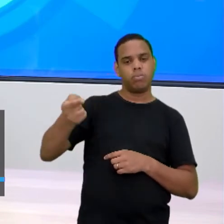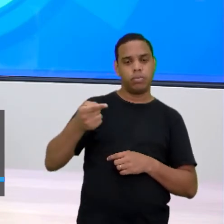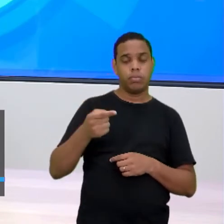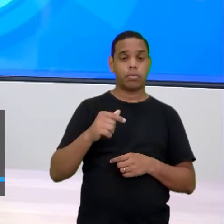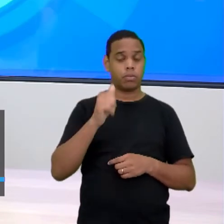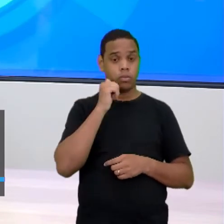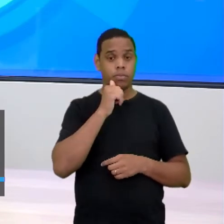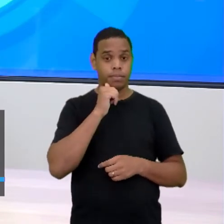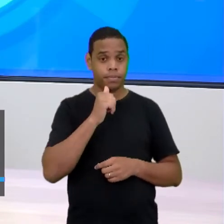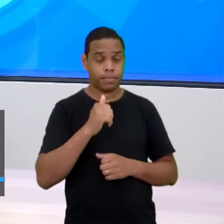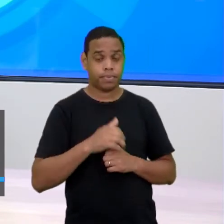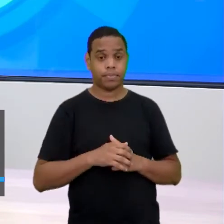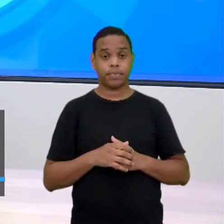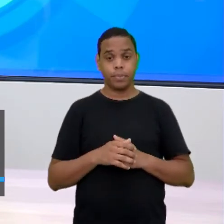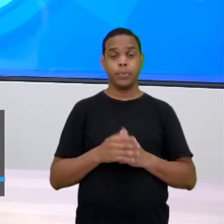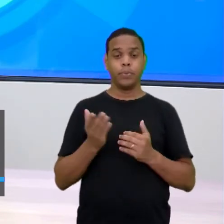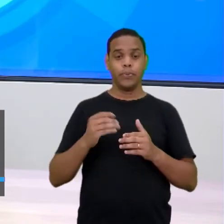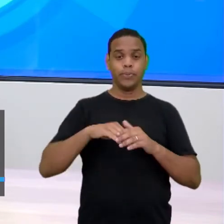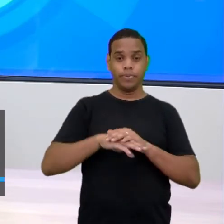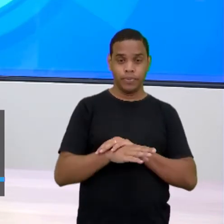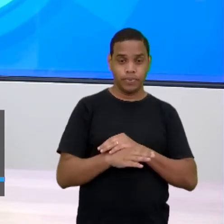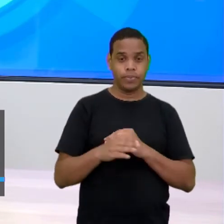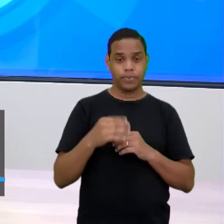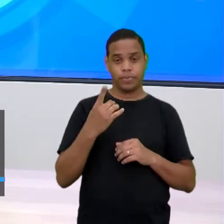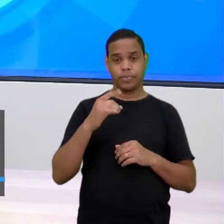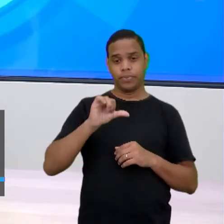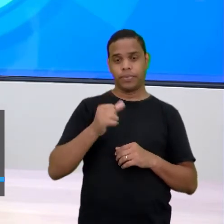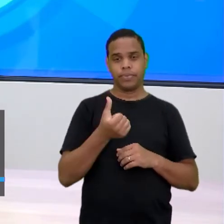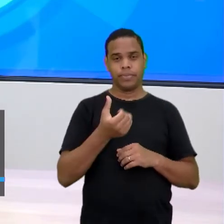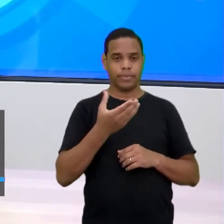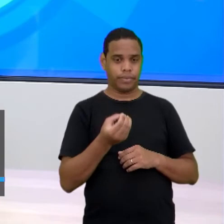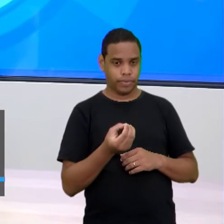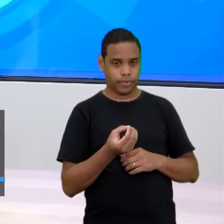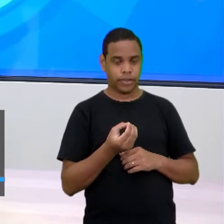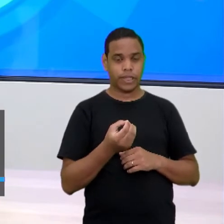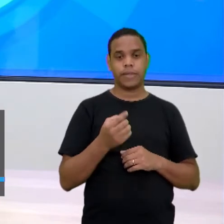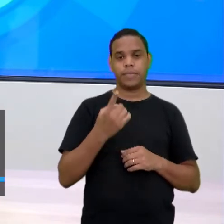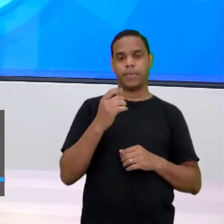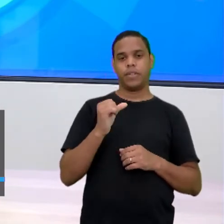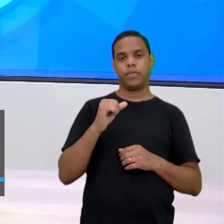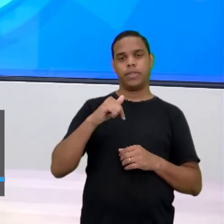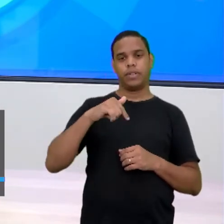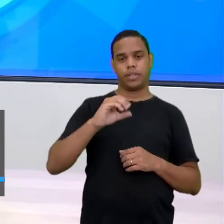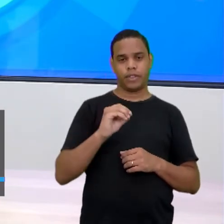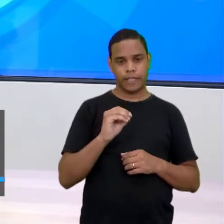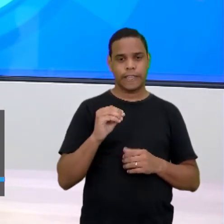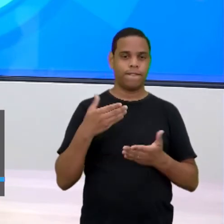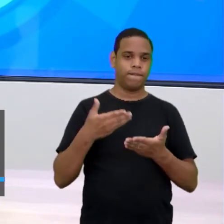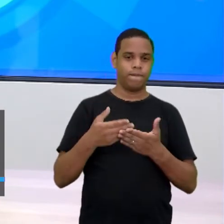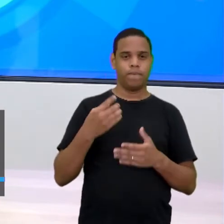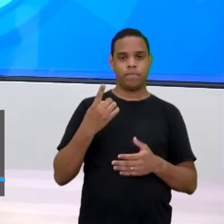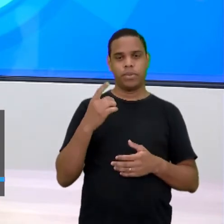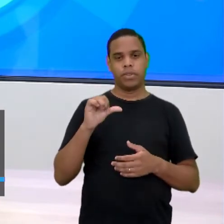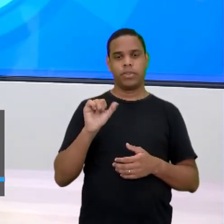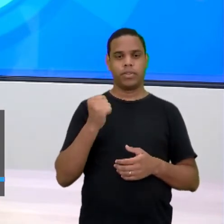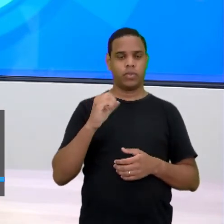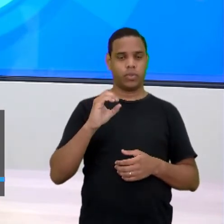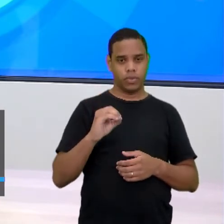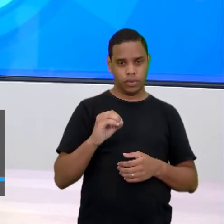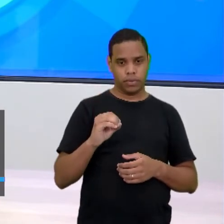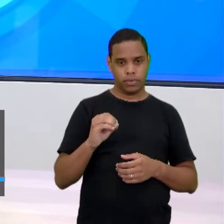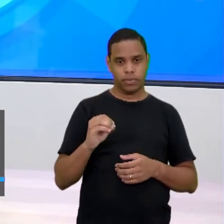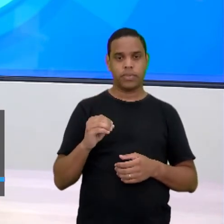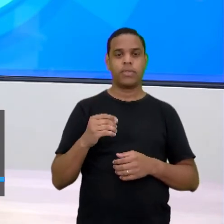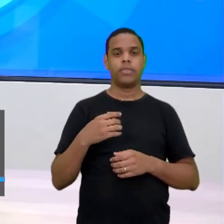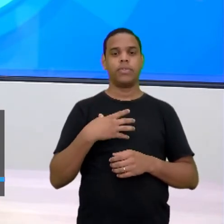que estava já habituada, né, da década de 1960, 1970, até meados de 1980, a